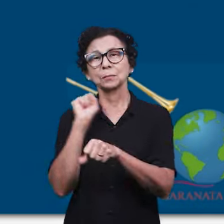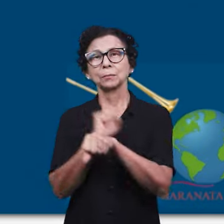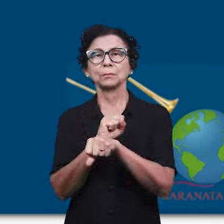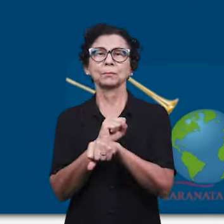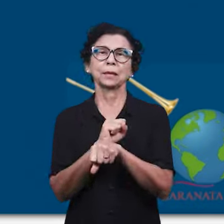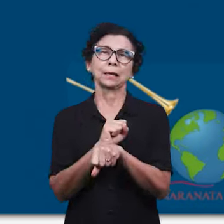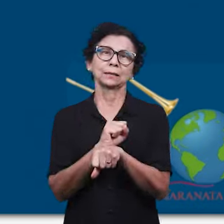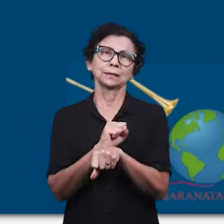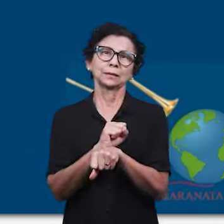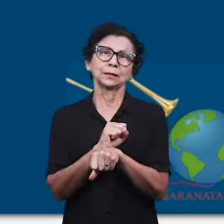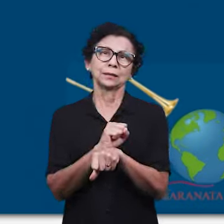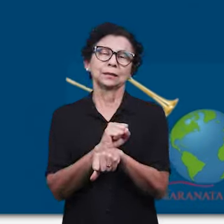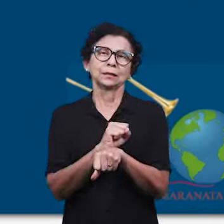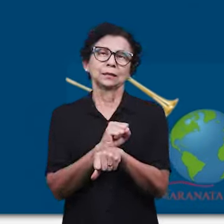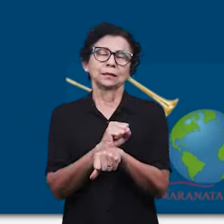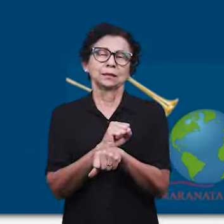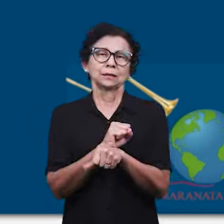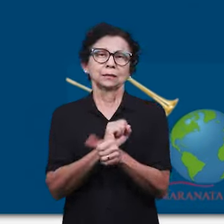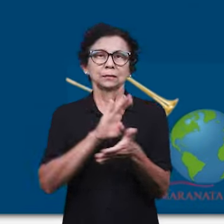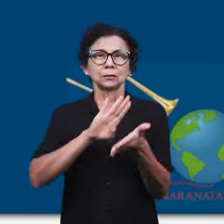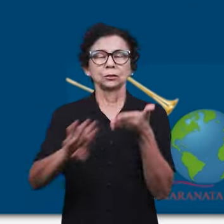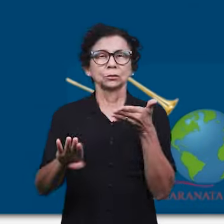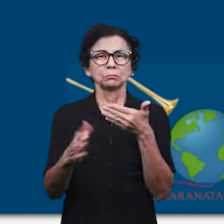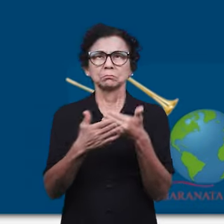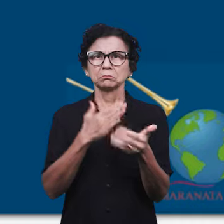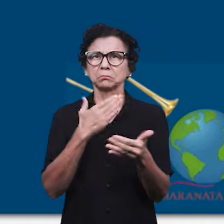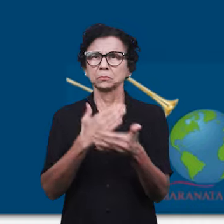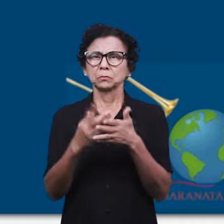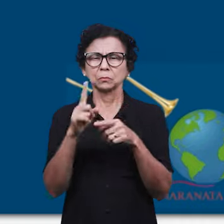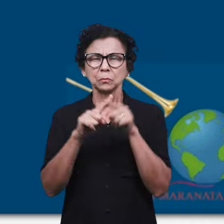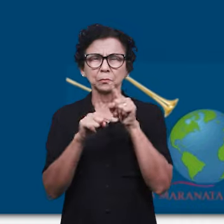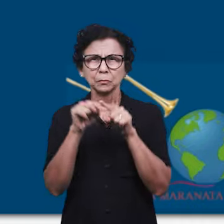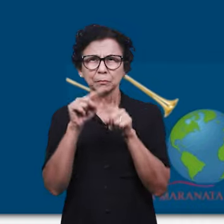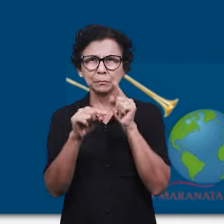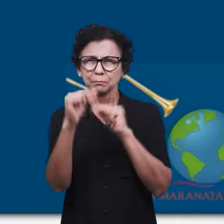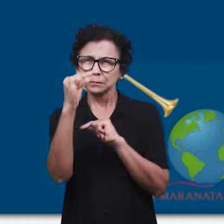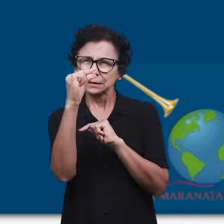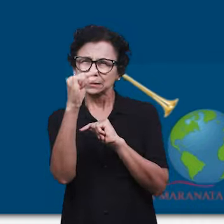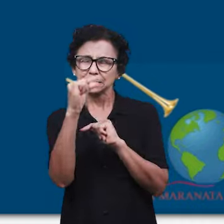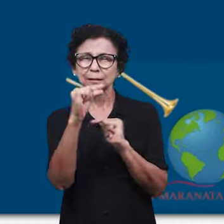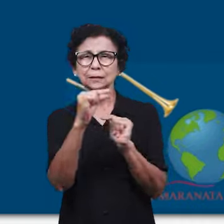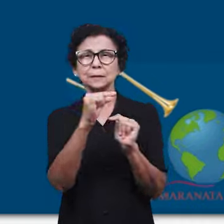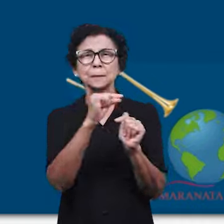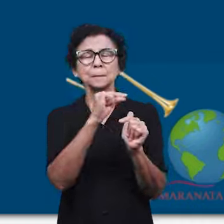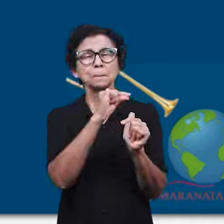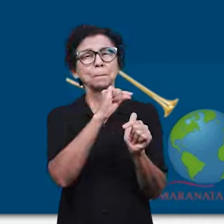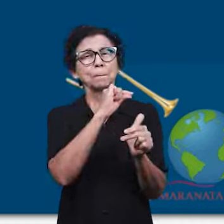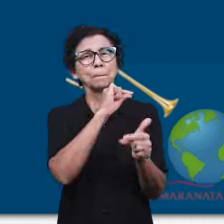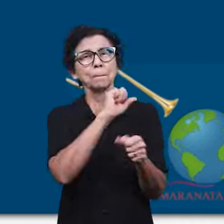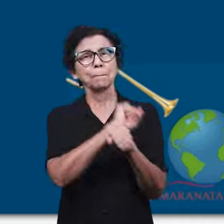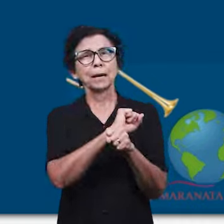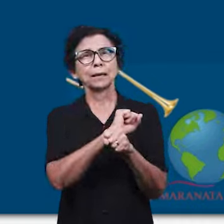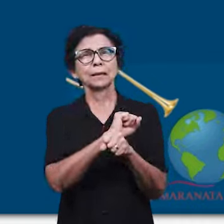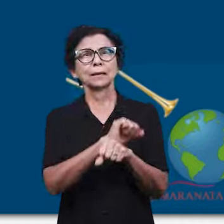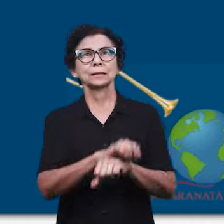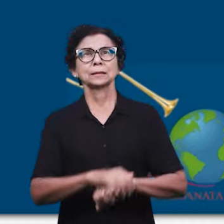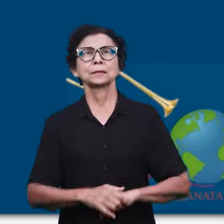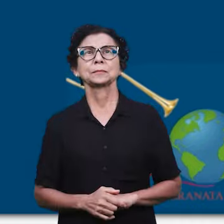Então, se você retirou, ele para de funcionar. Então, isso é a complexidade redutível.